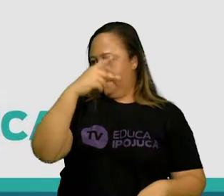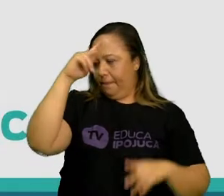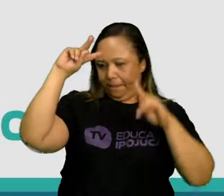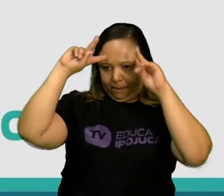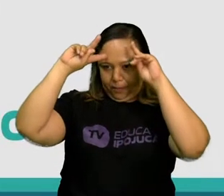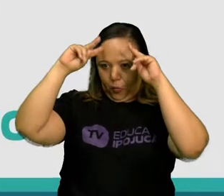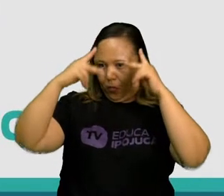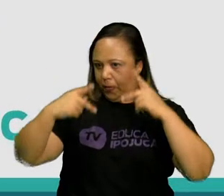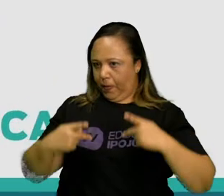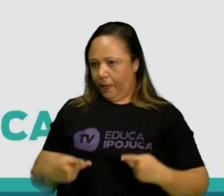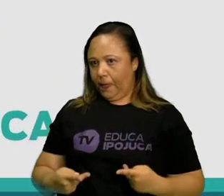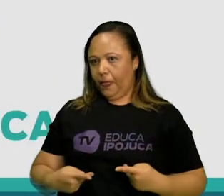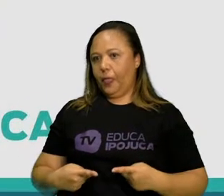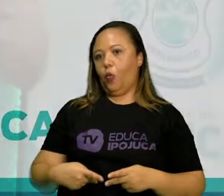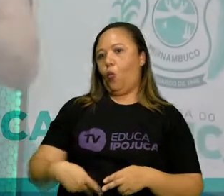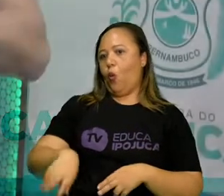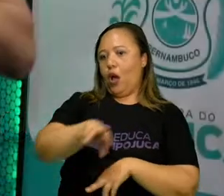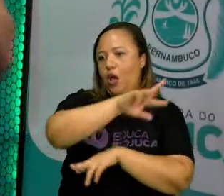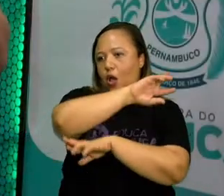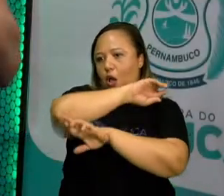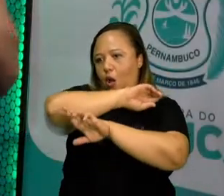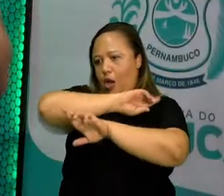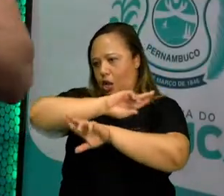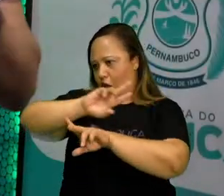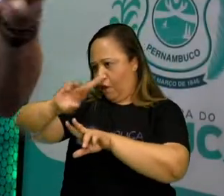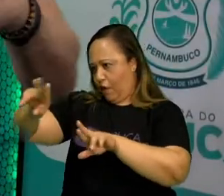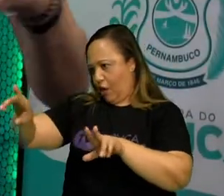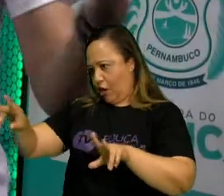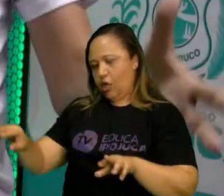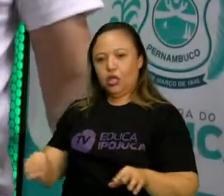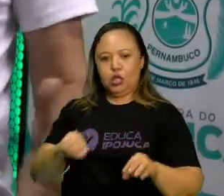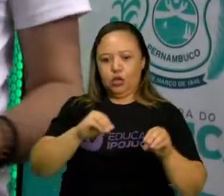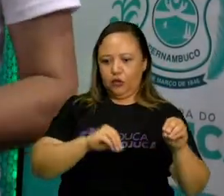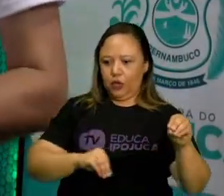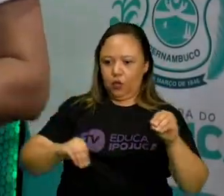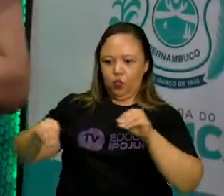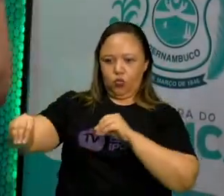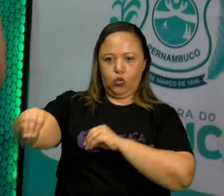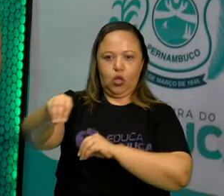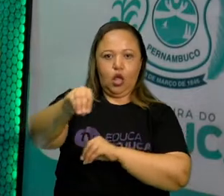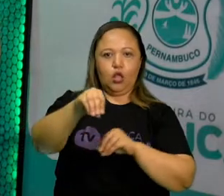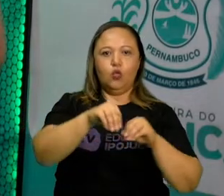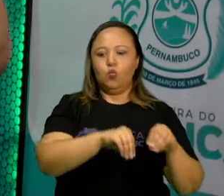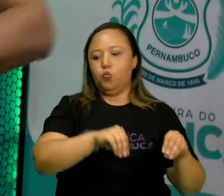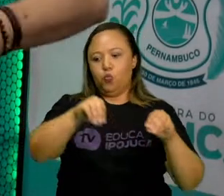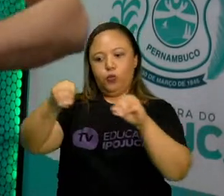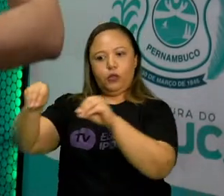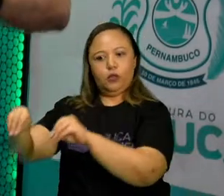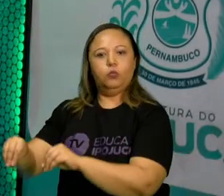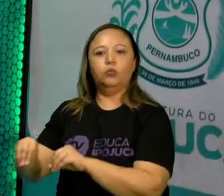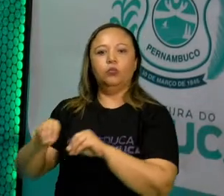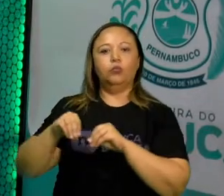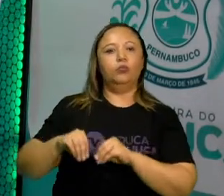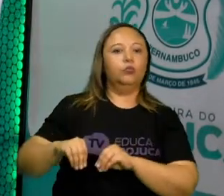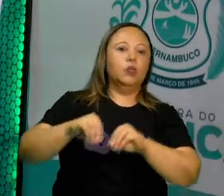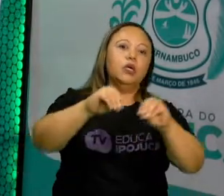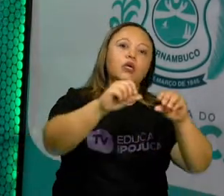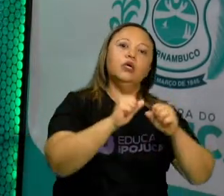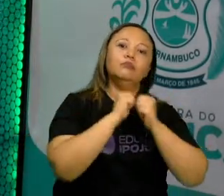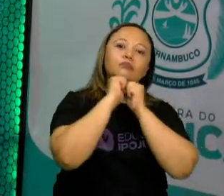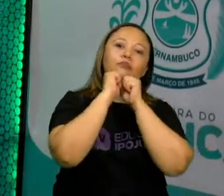da raça humana pelo planeta. Porque as pessoas saíram se deslocando de um lugar para o outro Mas, e aí foram levando,